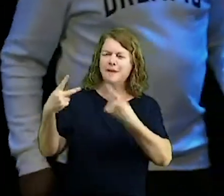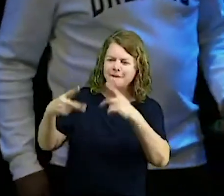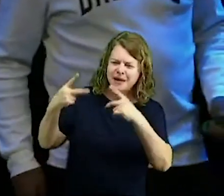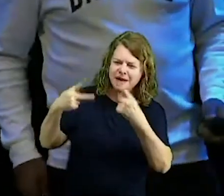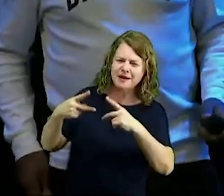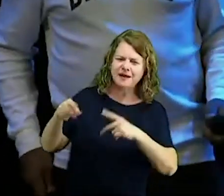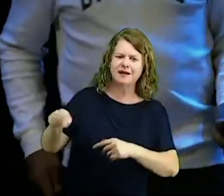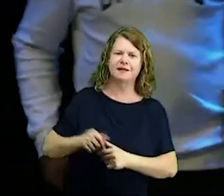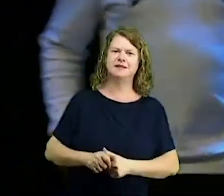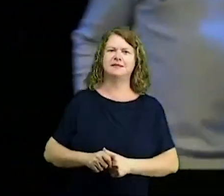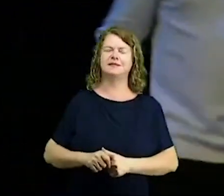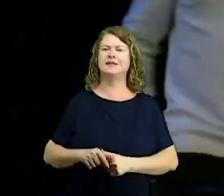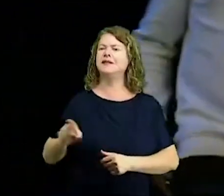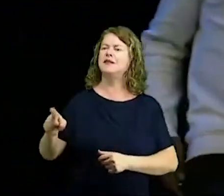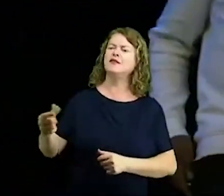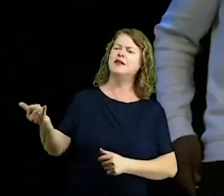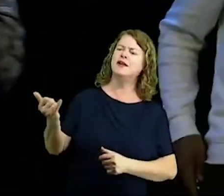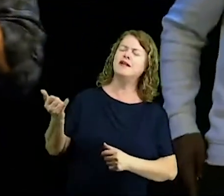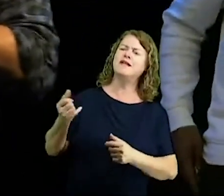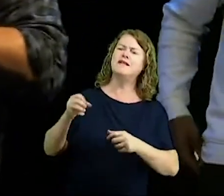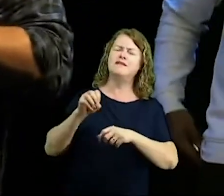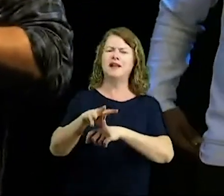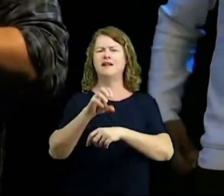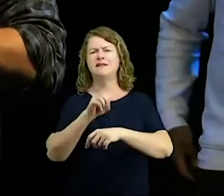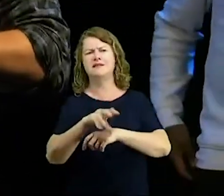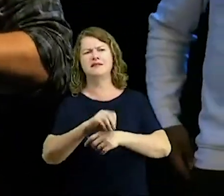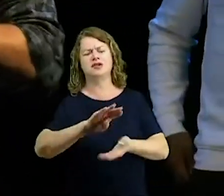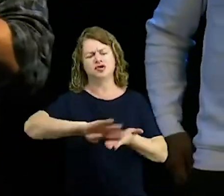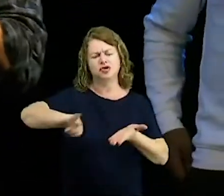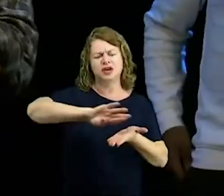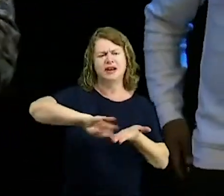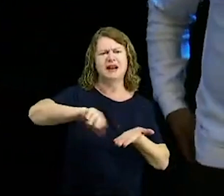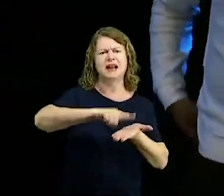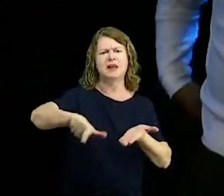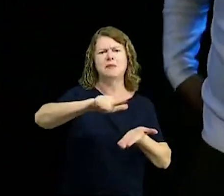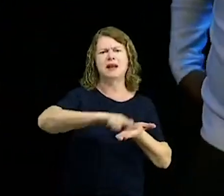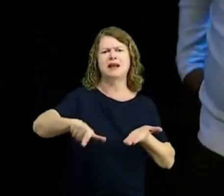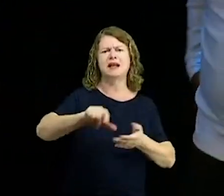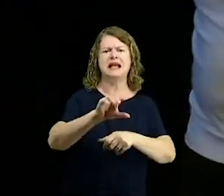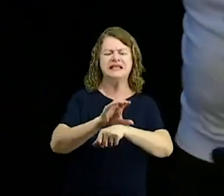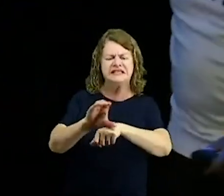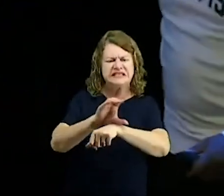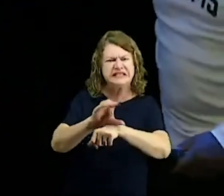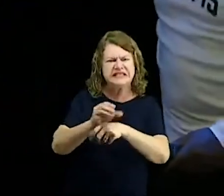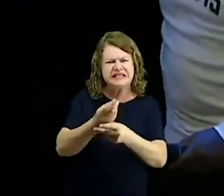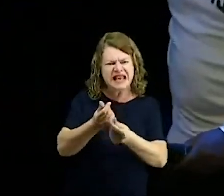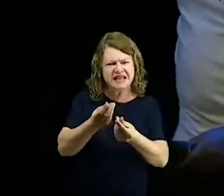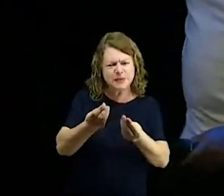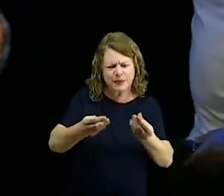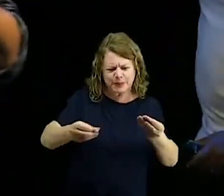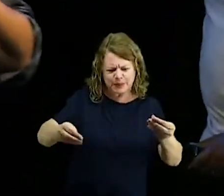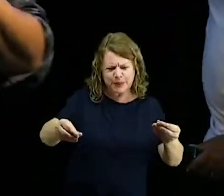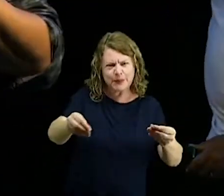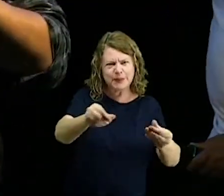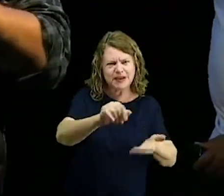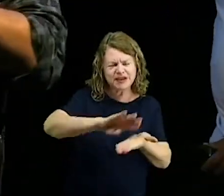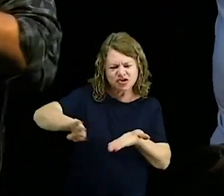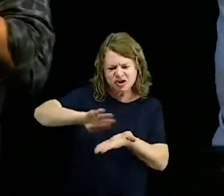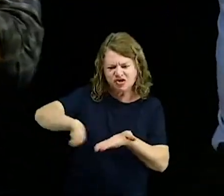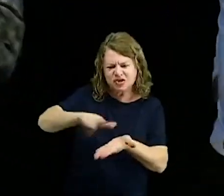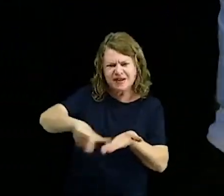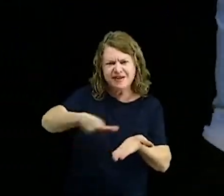Tira a cinza todo dia. Joga fora o pecado. Prepara a lenha. Isso pode acontecer na sua vida,